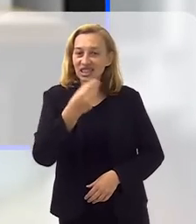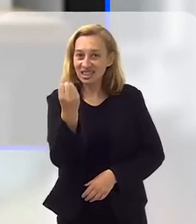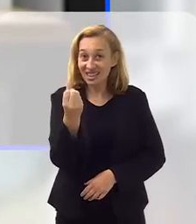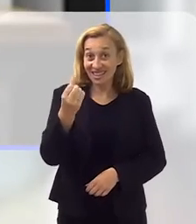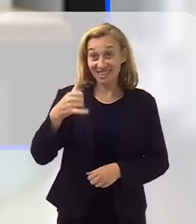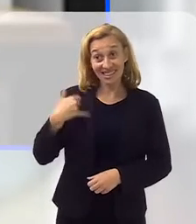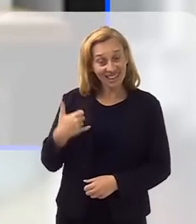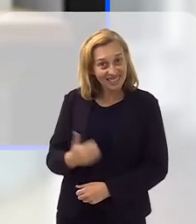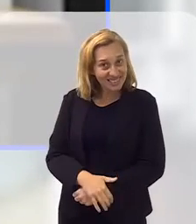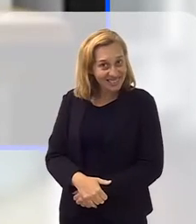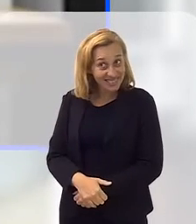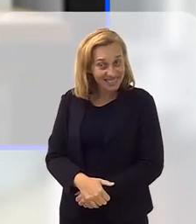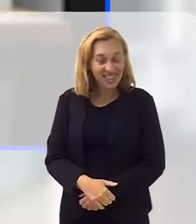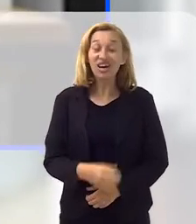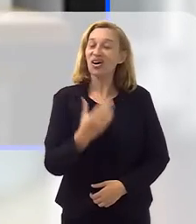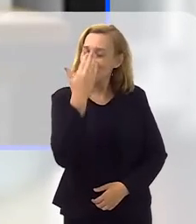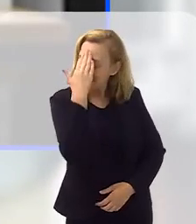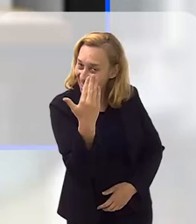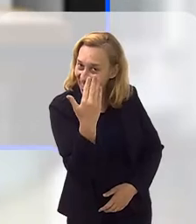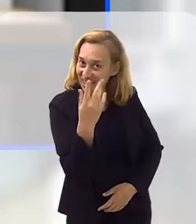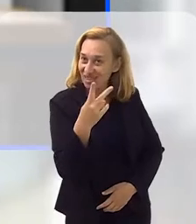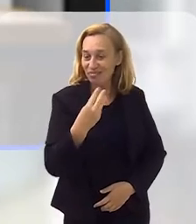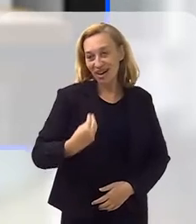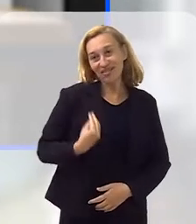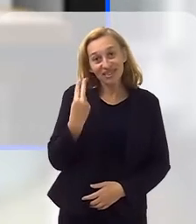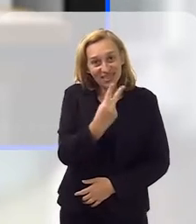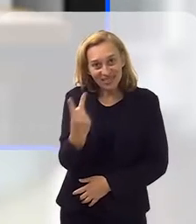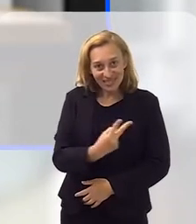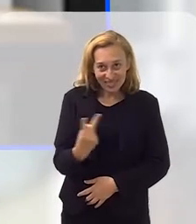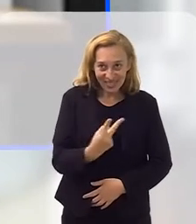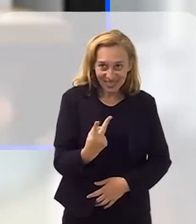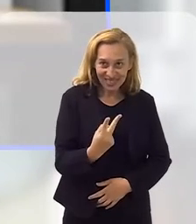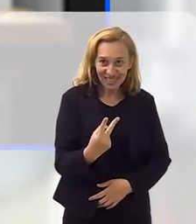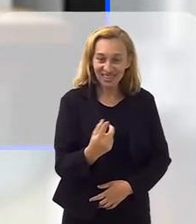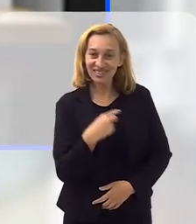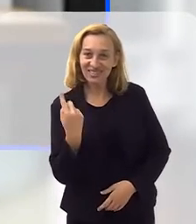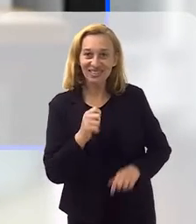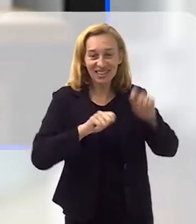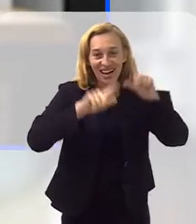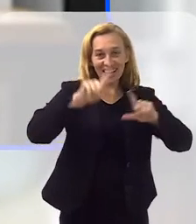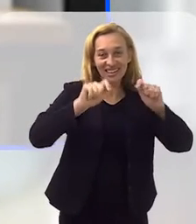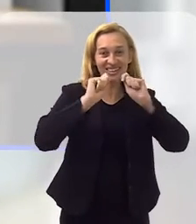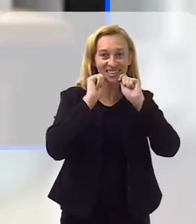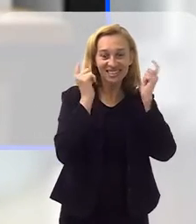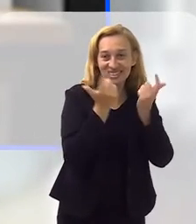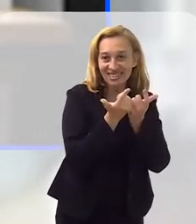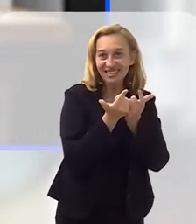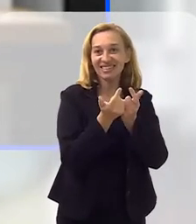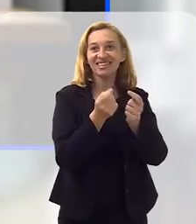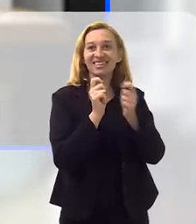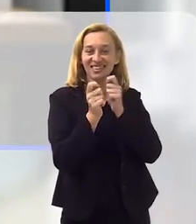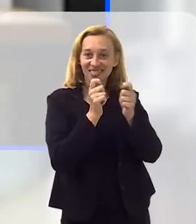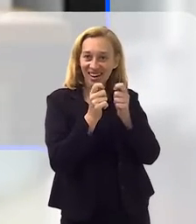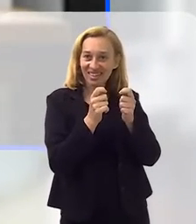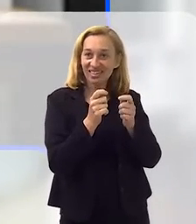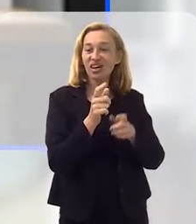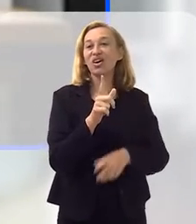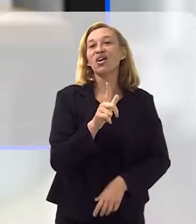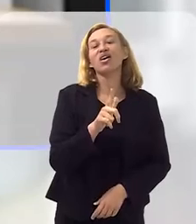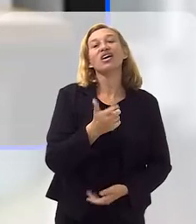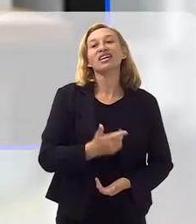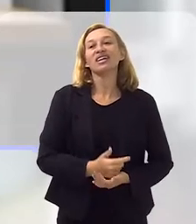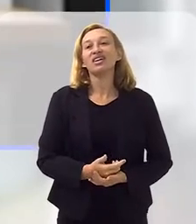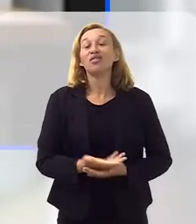por 36 anos. Muito obrigada pela presença dos dois, pela participação no nosso Alerj Debate, Lucas